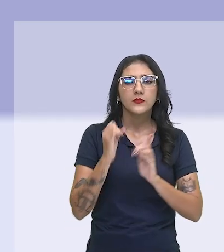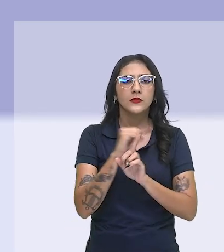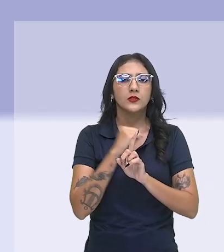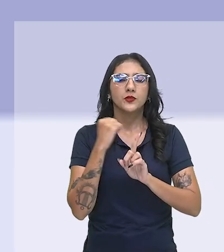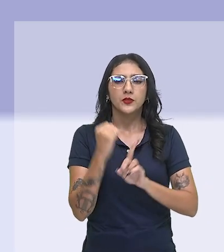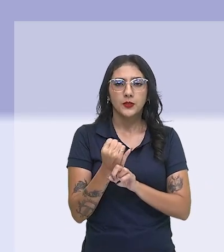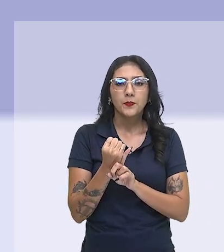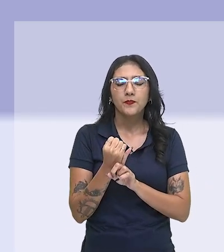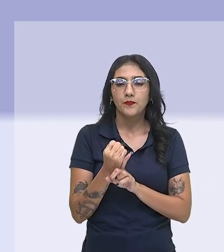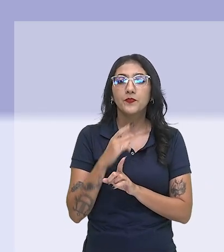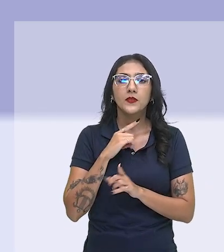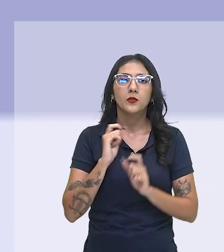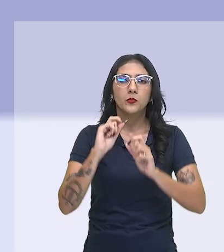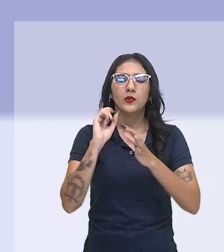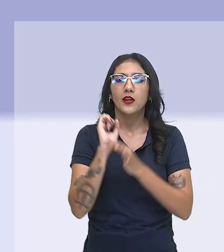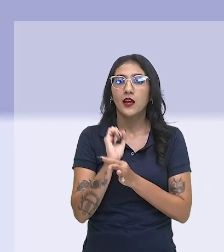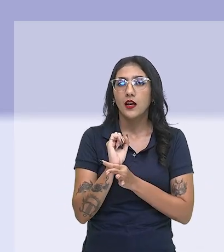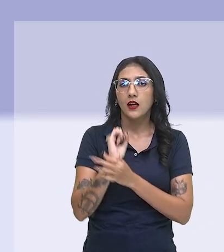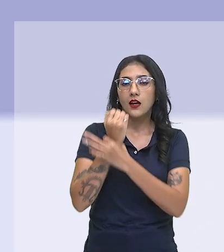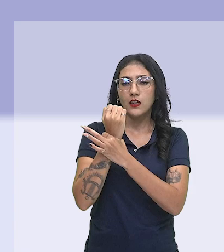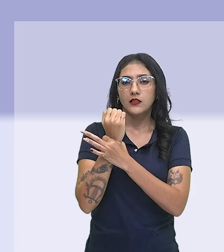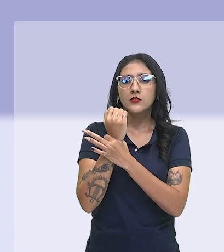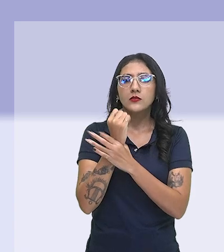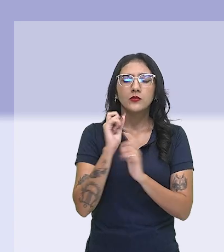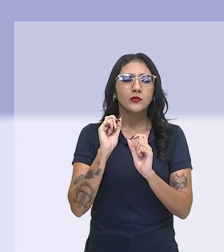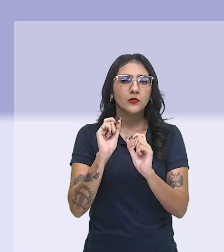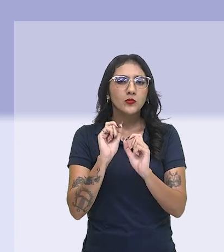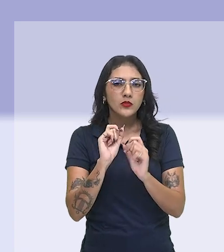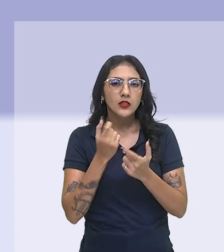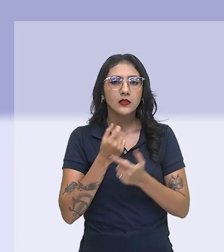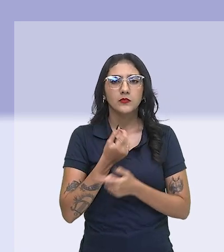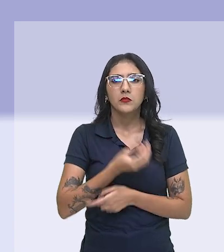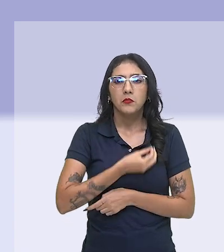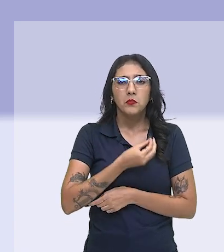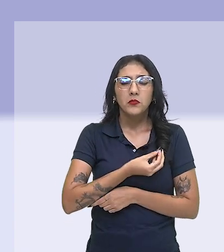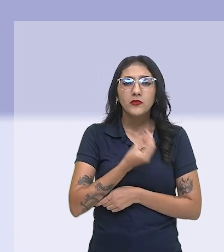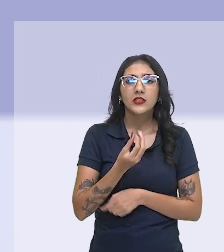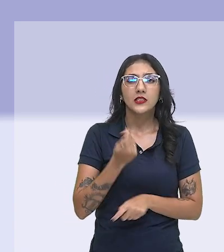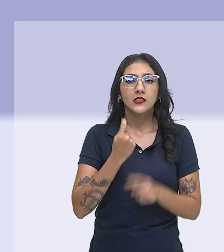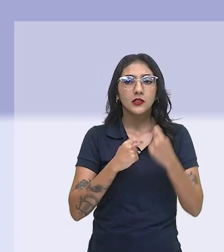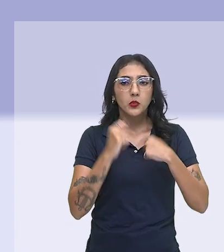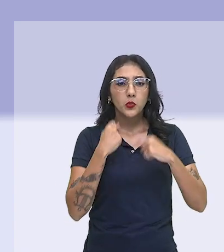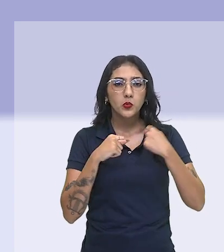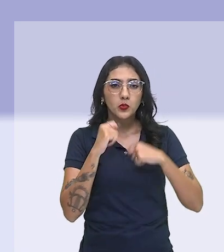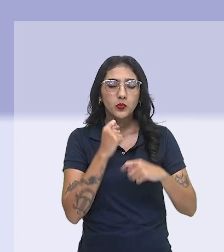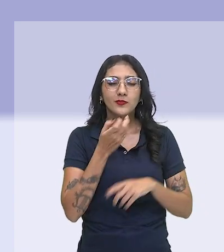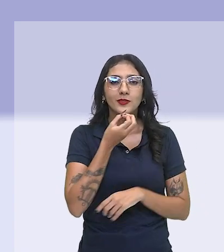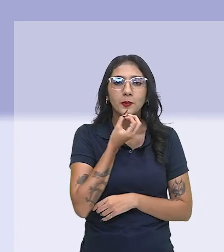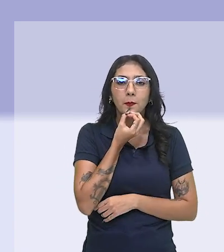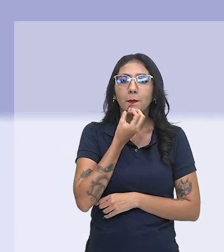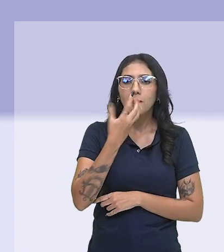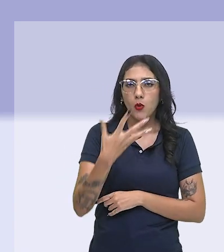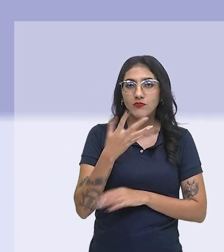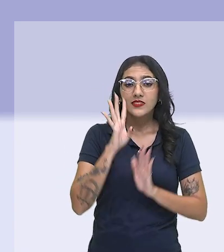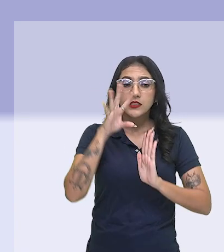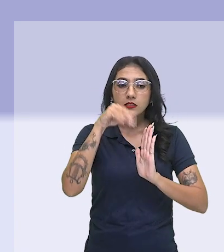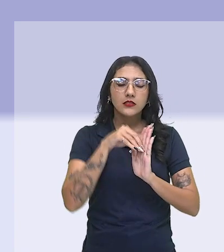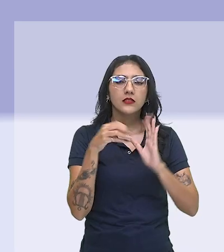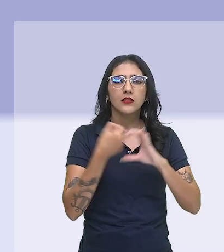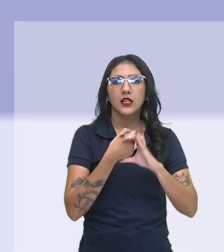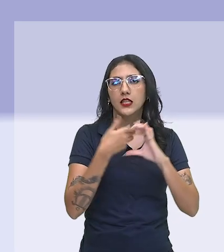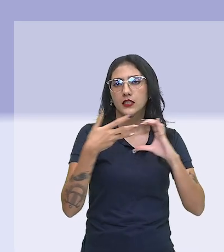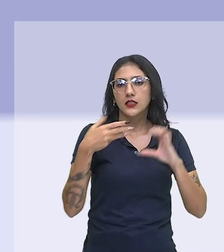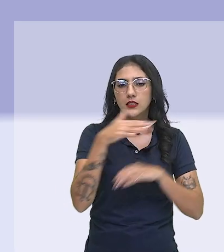aqueles que garantem ao cidadão o mínimo de bem-estar econômico e vida digna dentro dos padrões